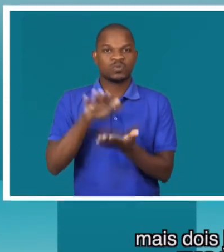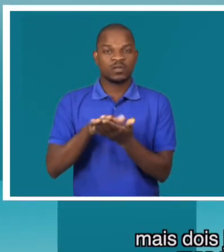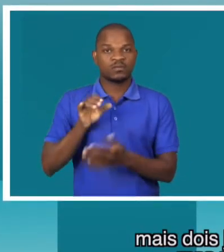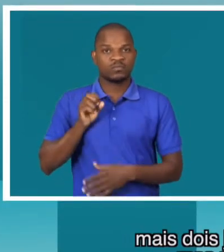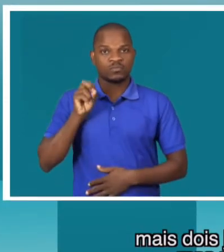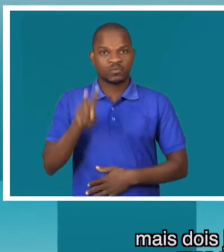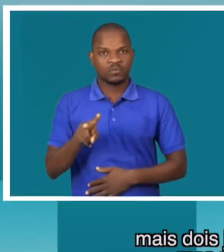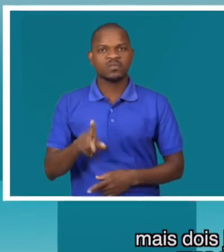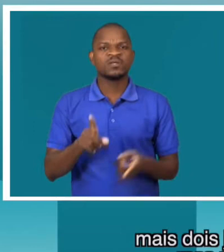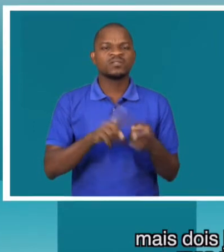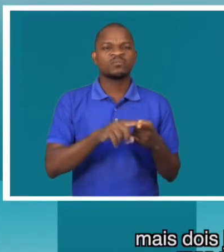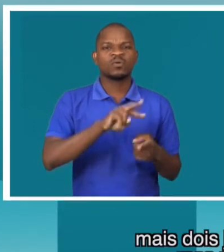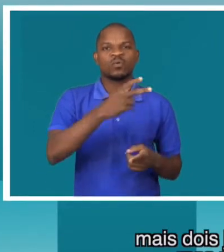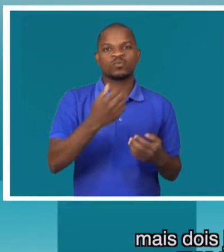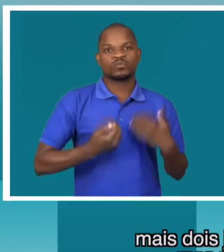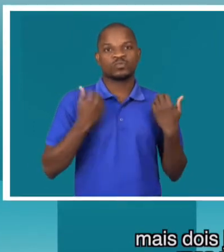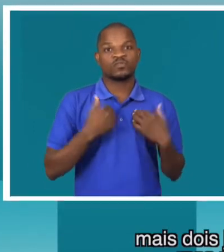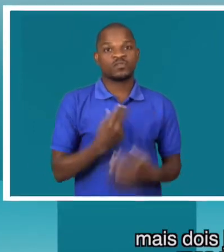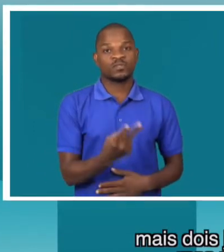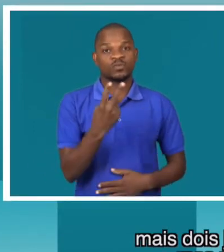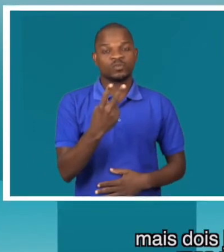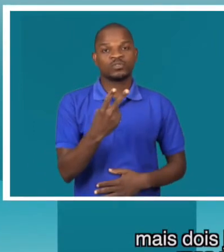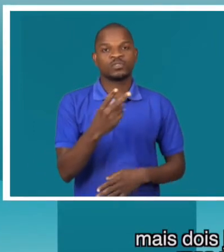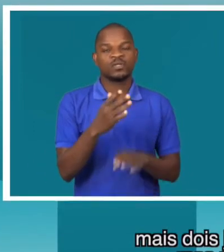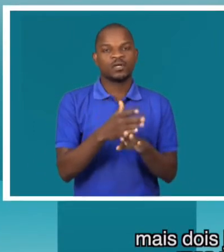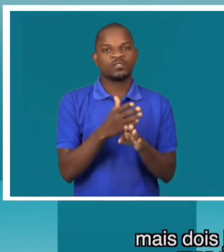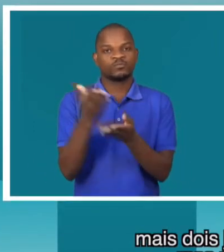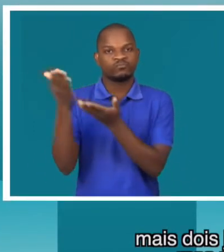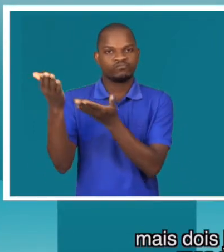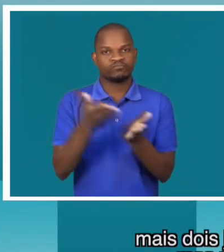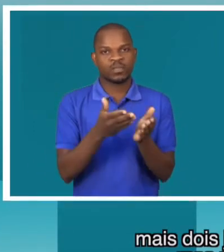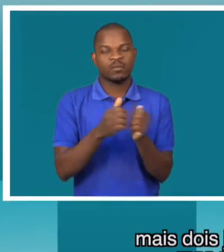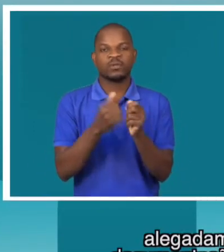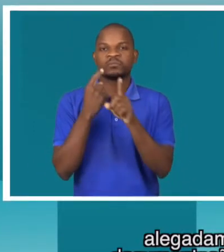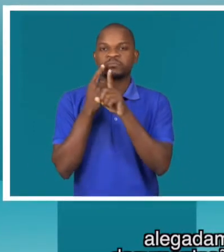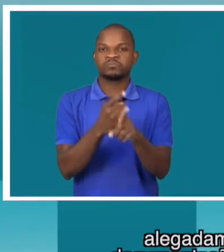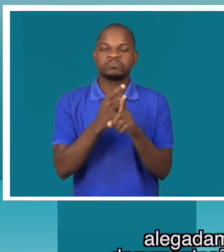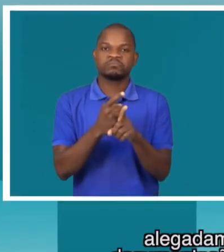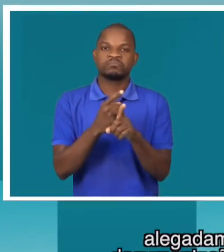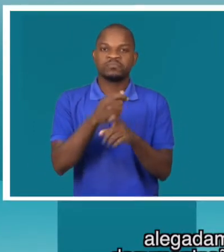mais dois jovens que foram convocados, mas que não puderam comparecer,